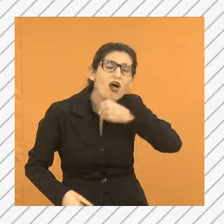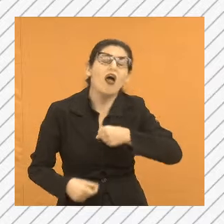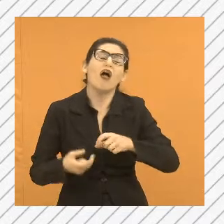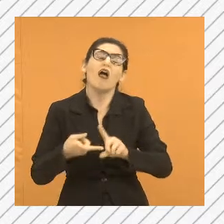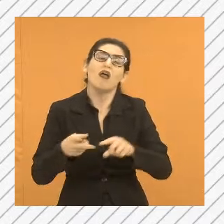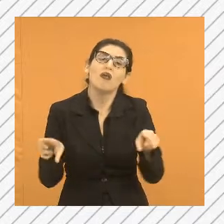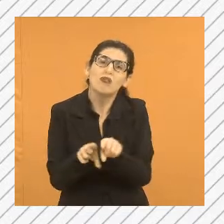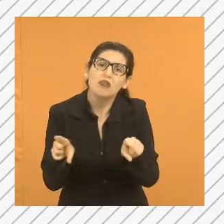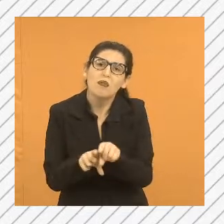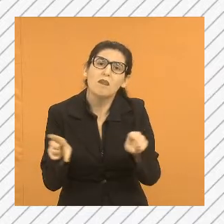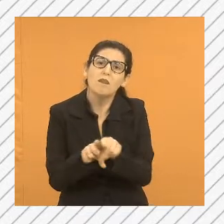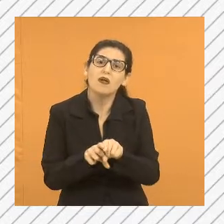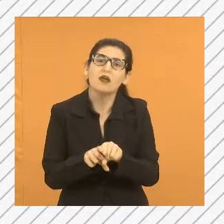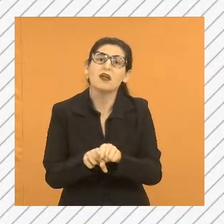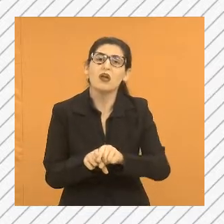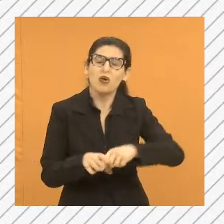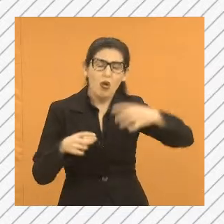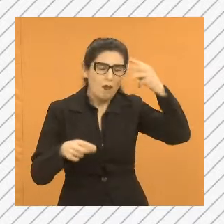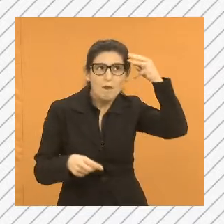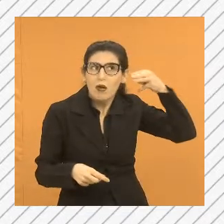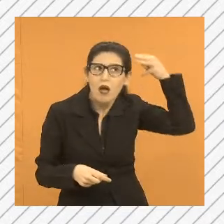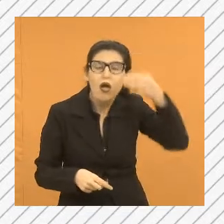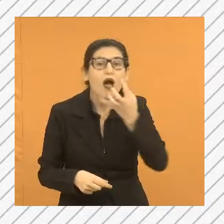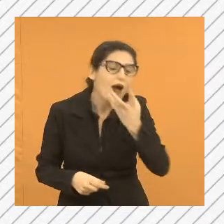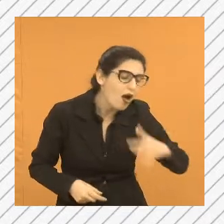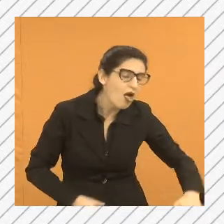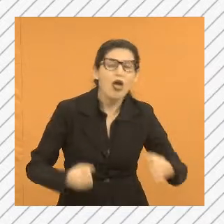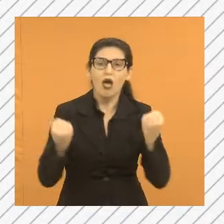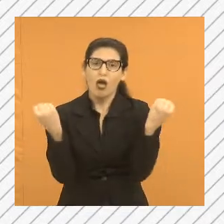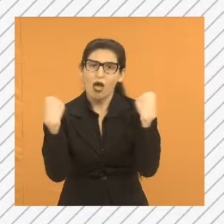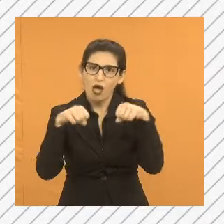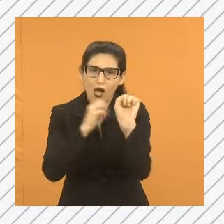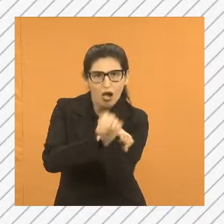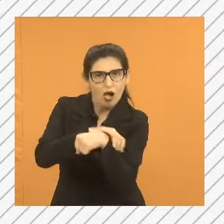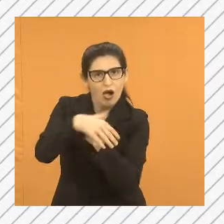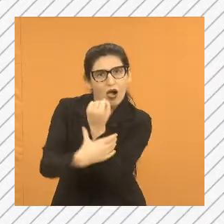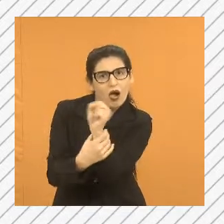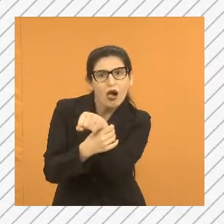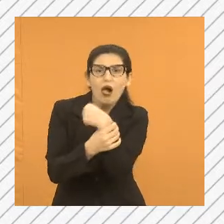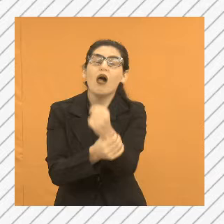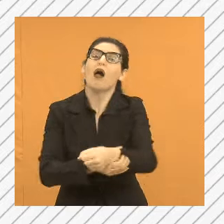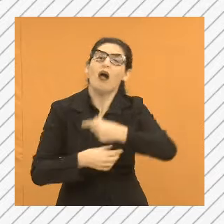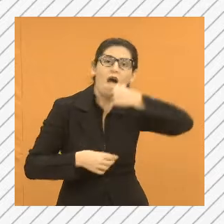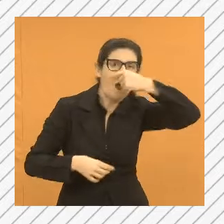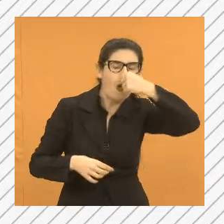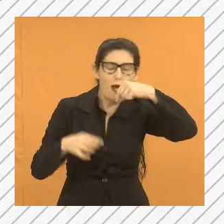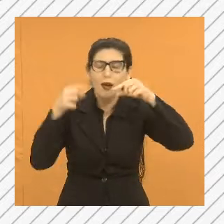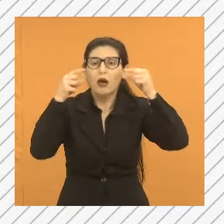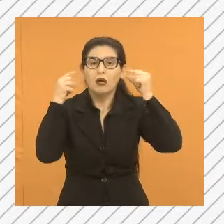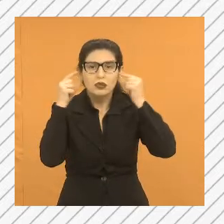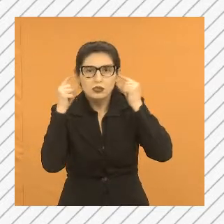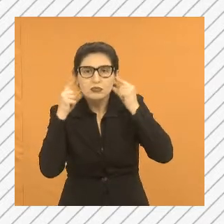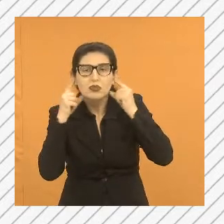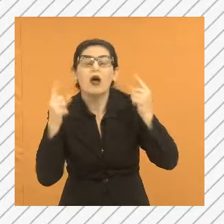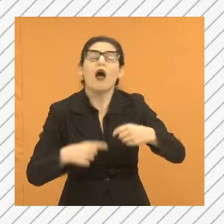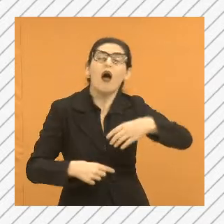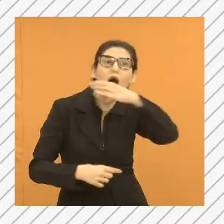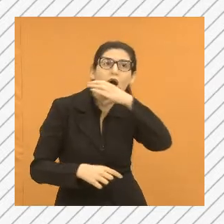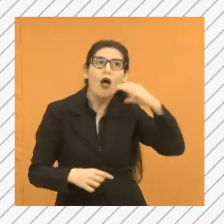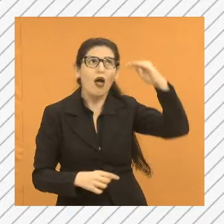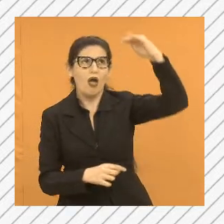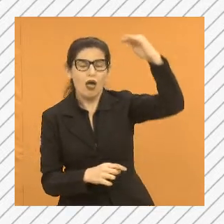hematologista, neurologista adulto-infantil, ortopedia, otorrinolaringologia, pneumologista